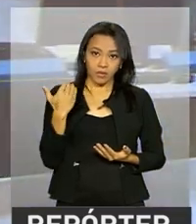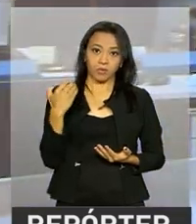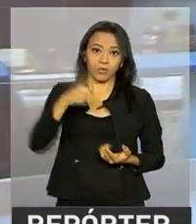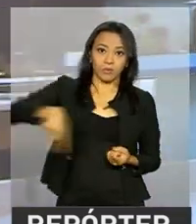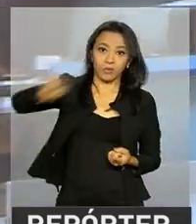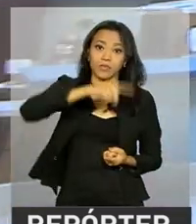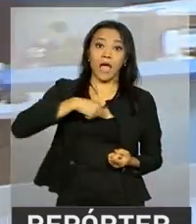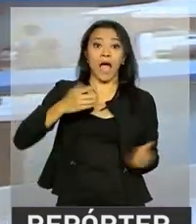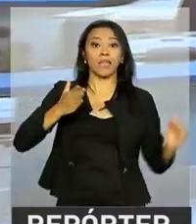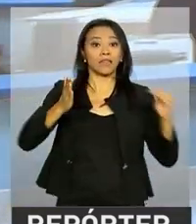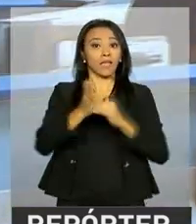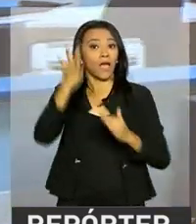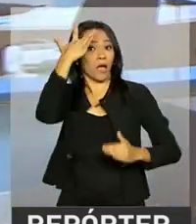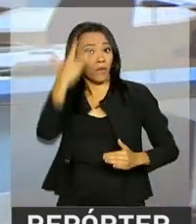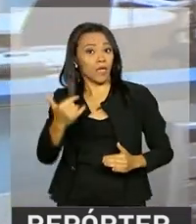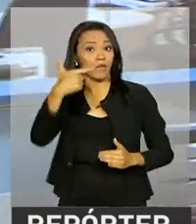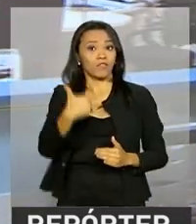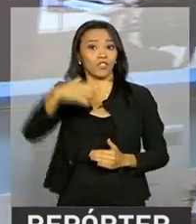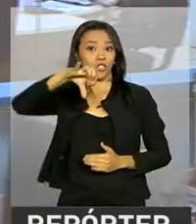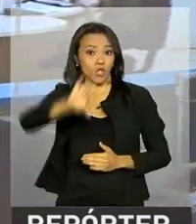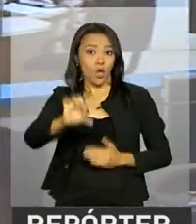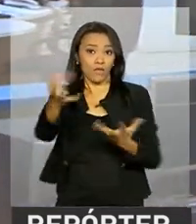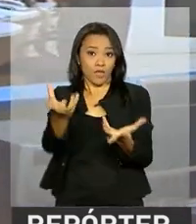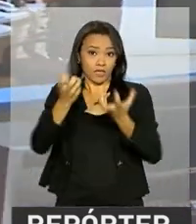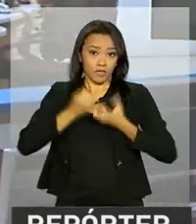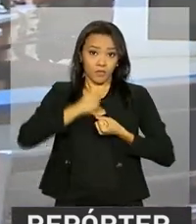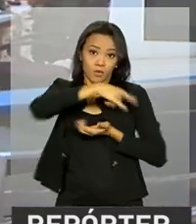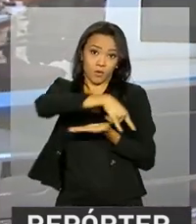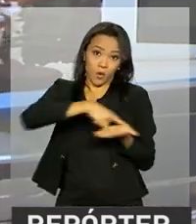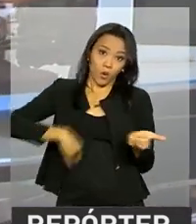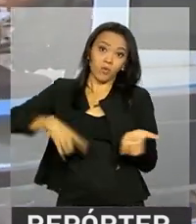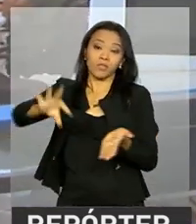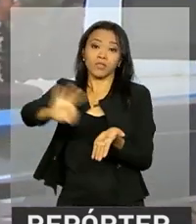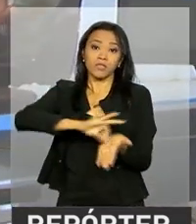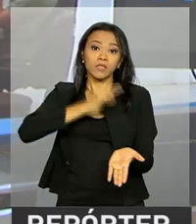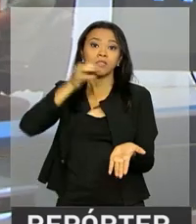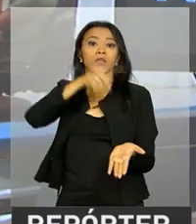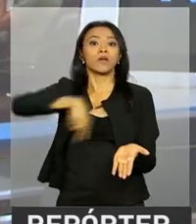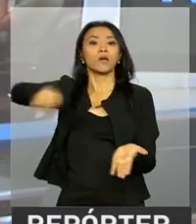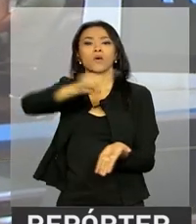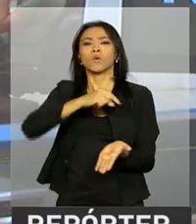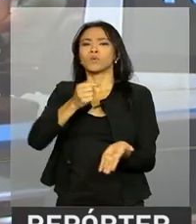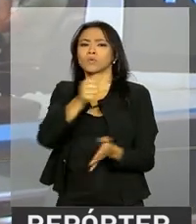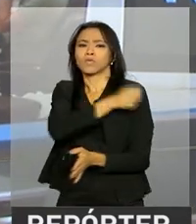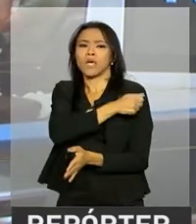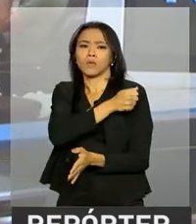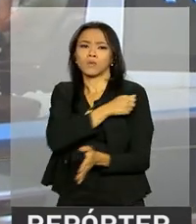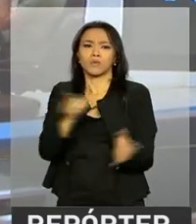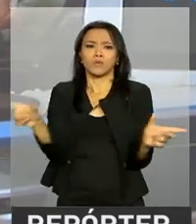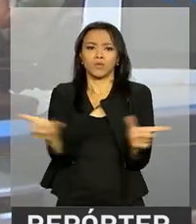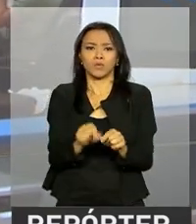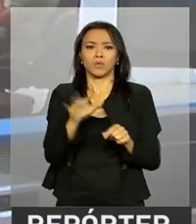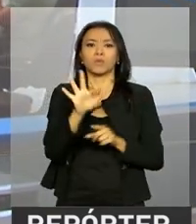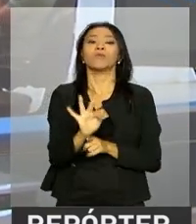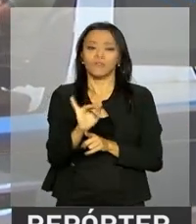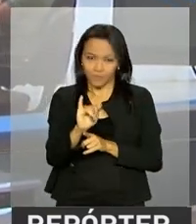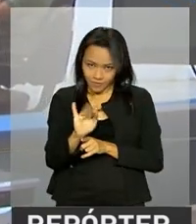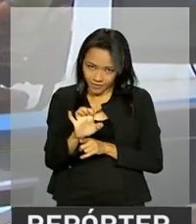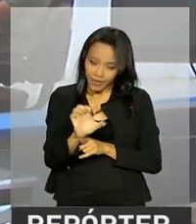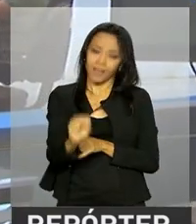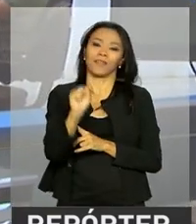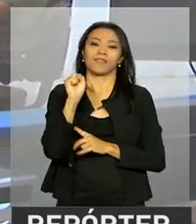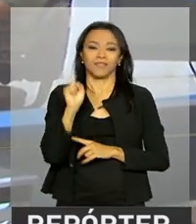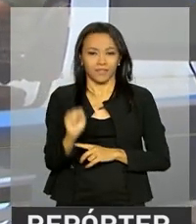amanhã dia 29 para receber os documentos de matrícula dos alunos do Fundo de financiamento estudantil e atenção a